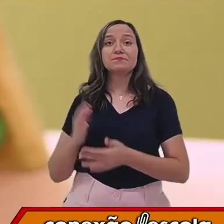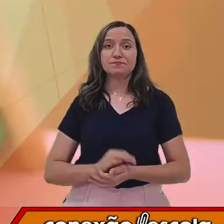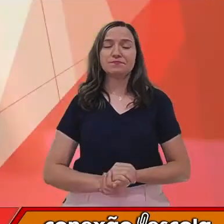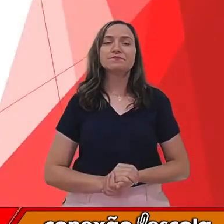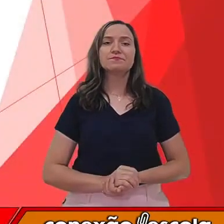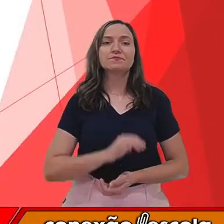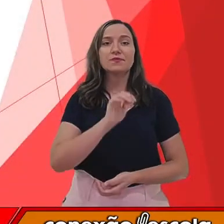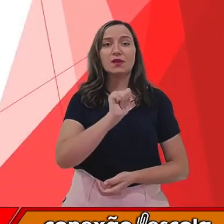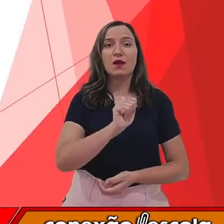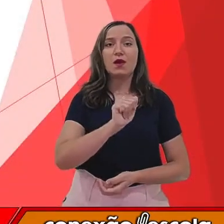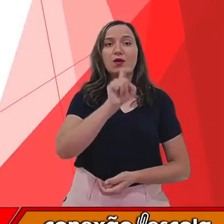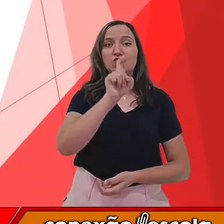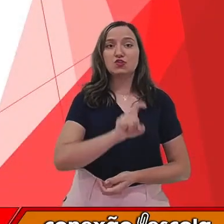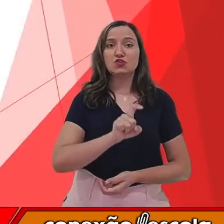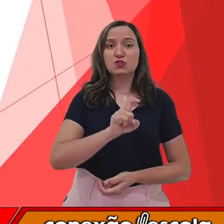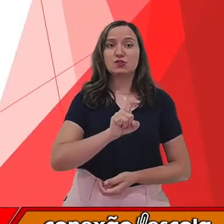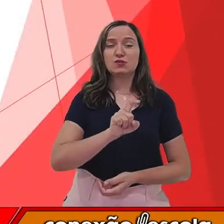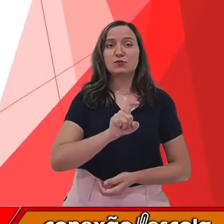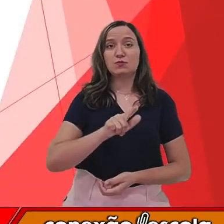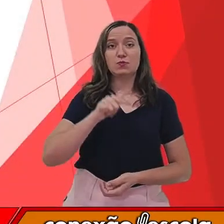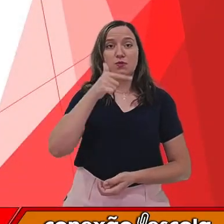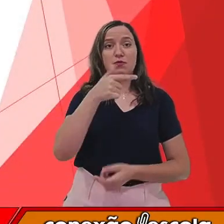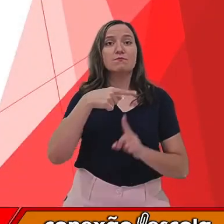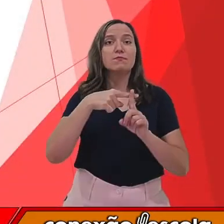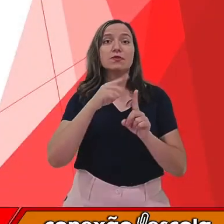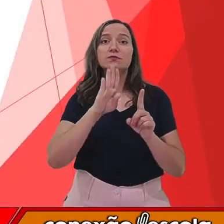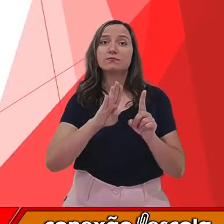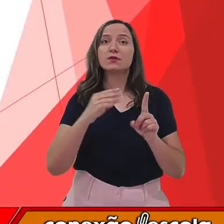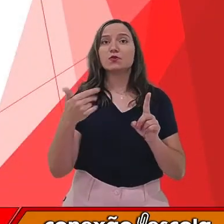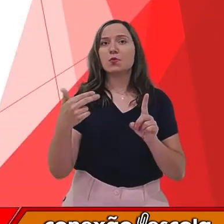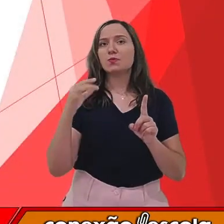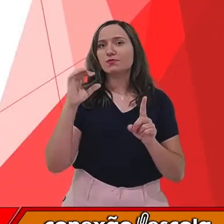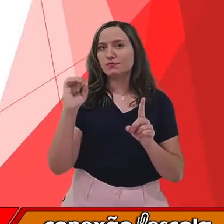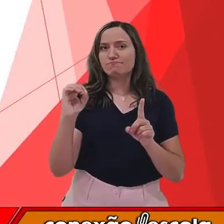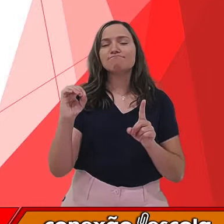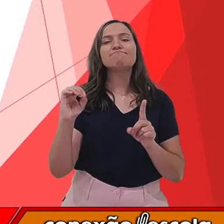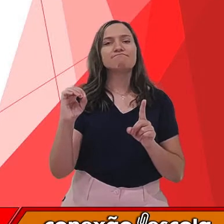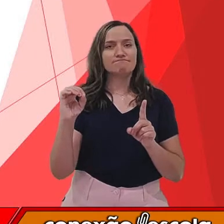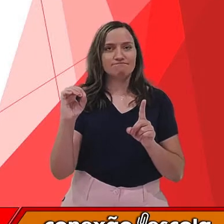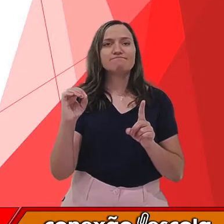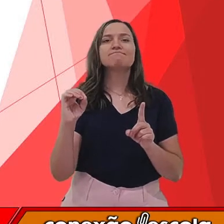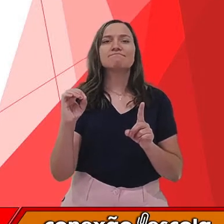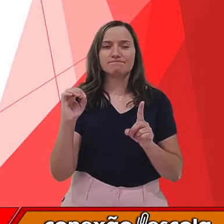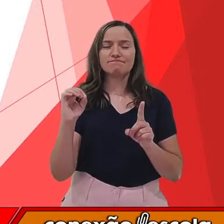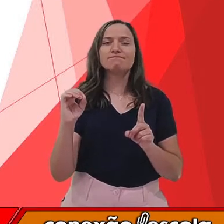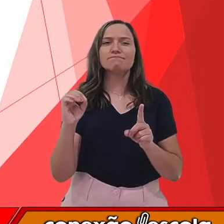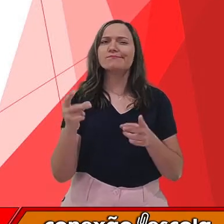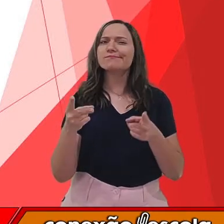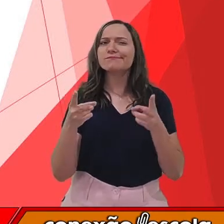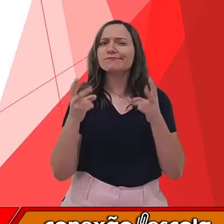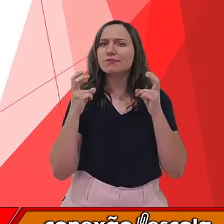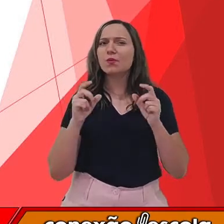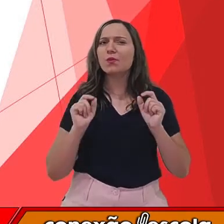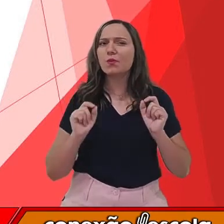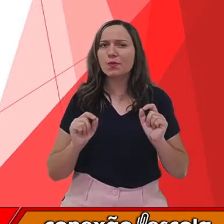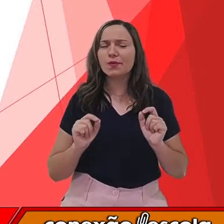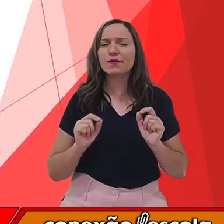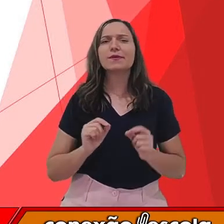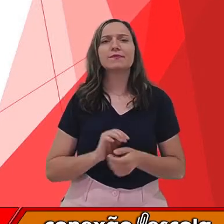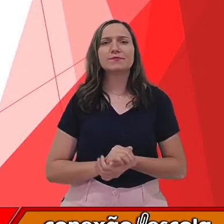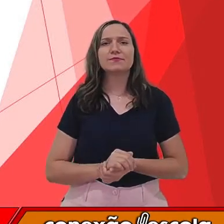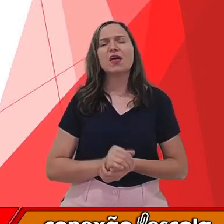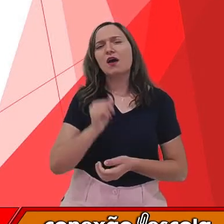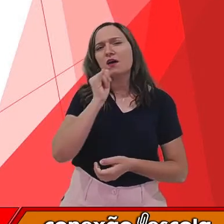formar a x quadrado mais de igual a zero Aqui nós temos